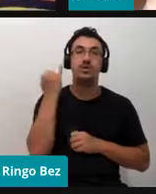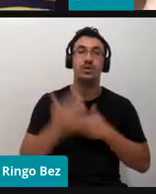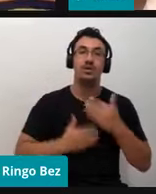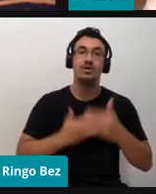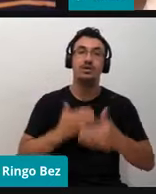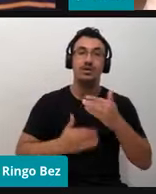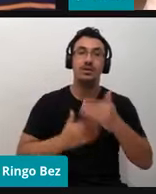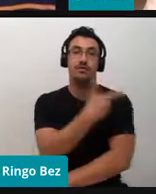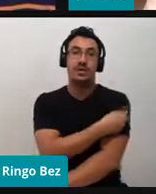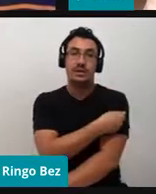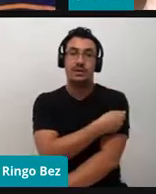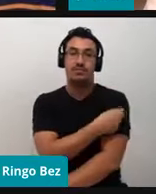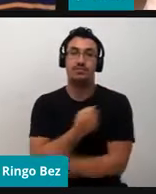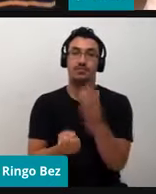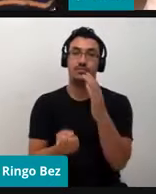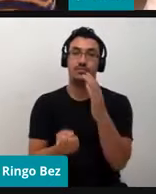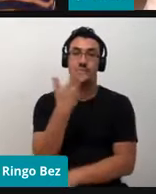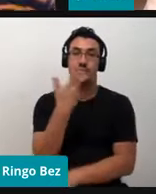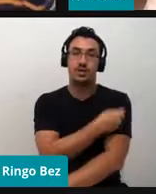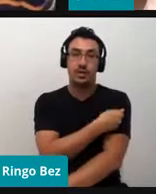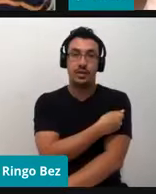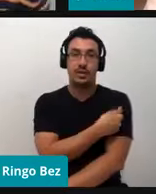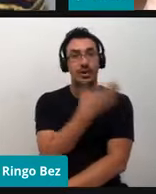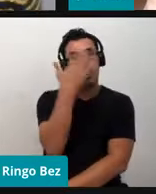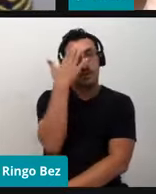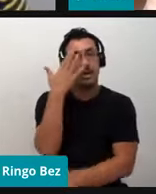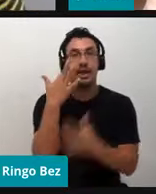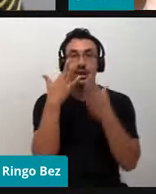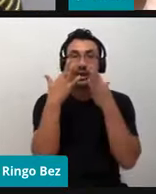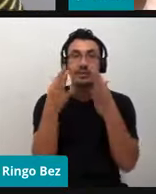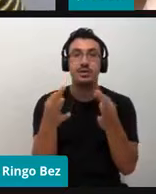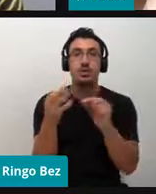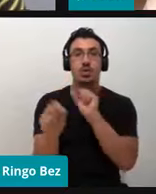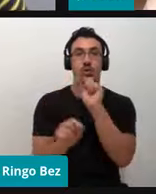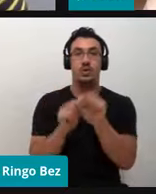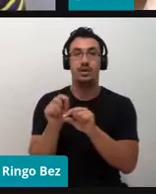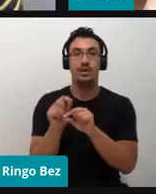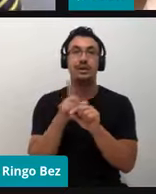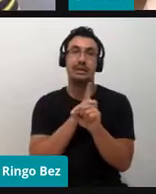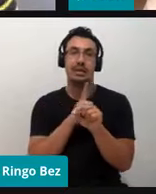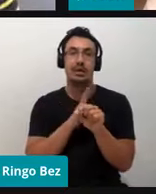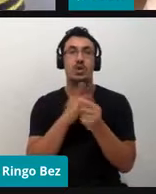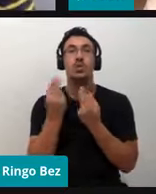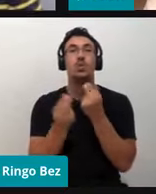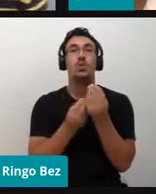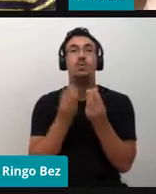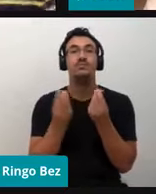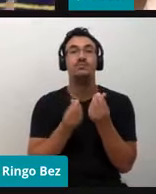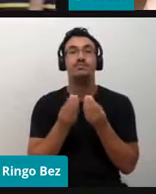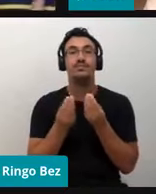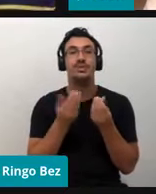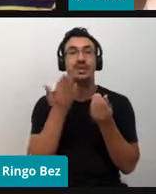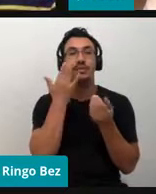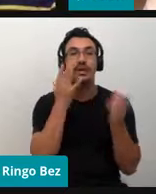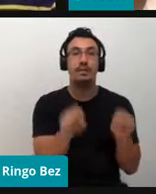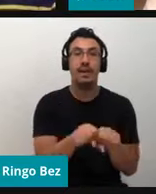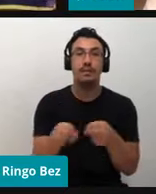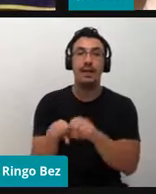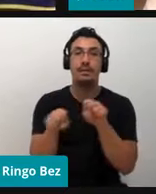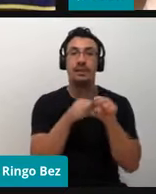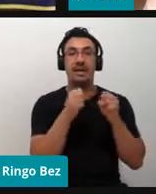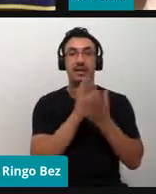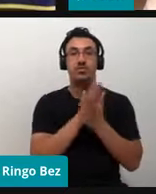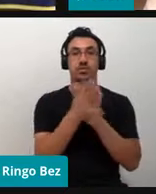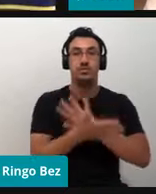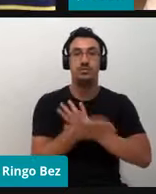vacinas. Mas o que nos chama atenção é o padrão, gente, o padrão de destruição da natureza, que